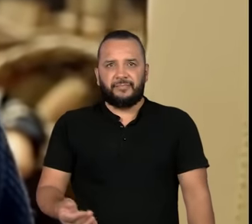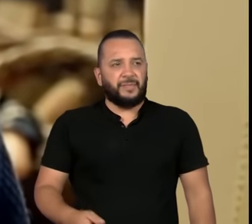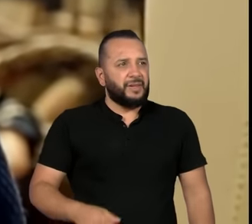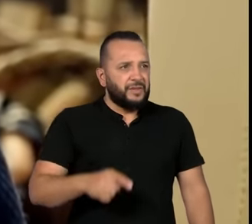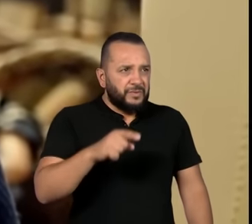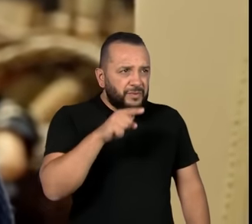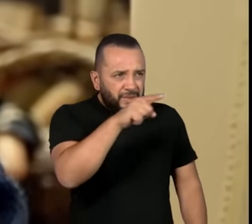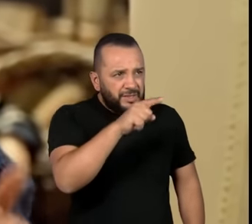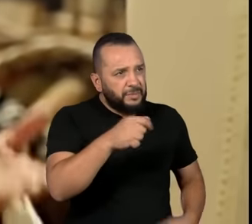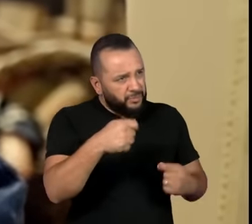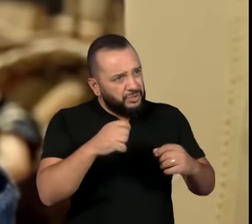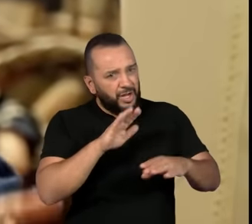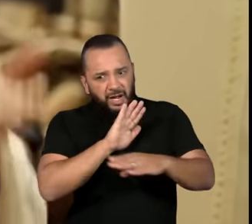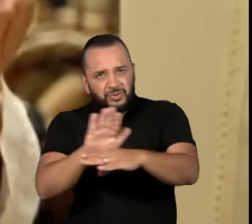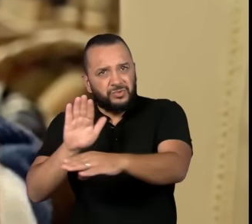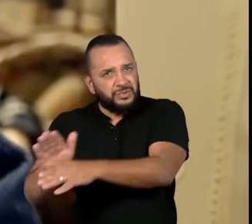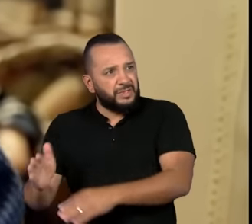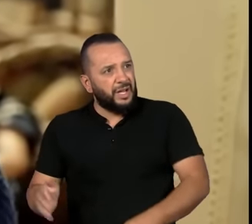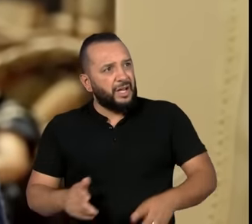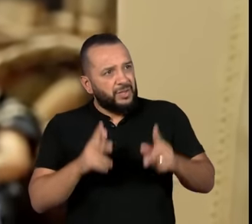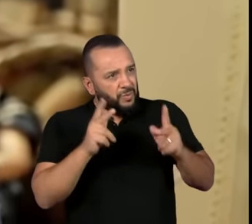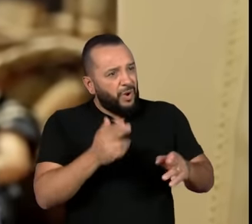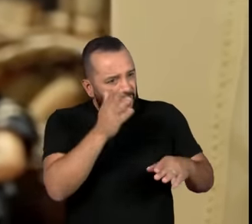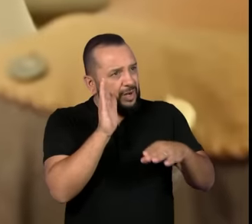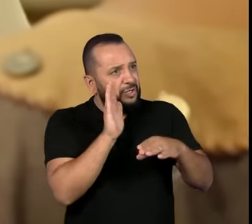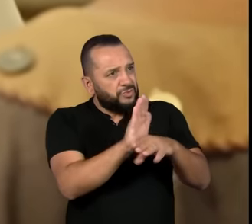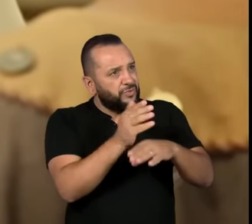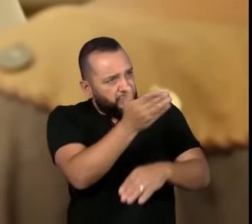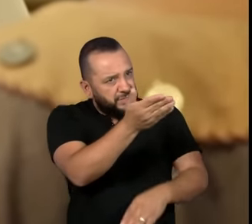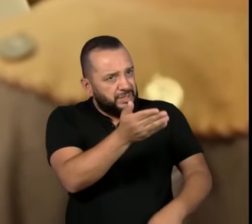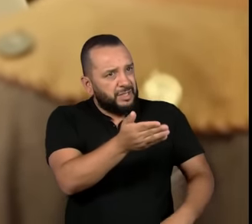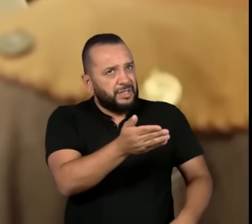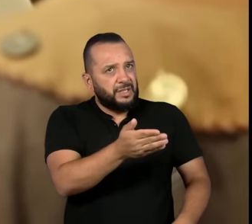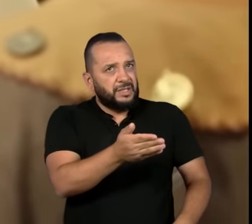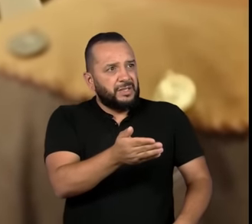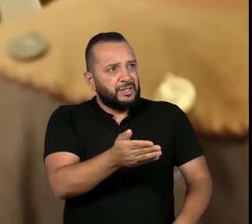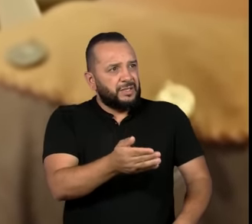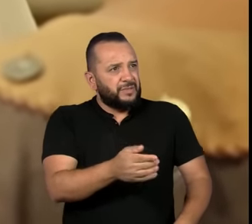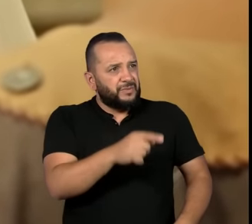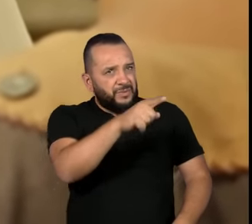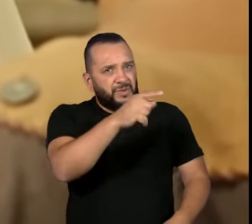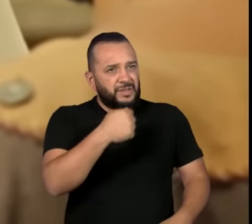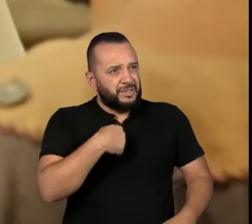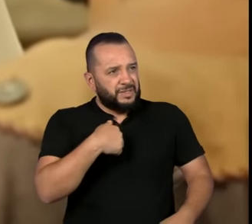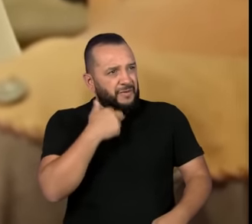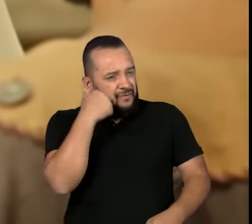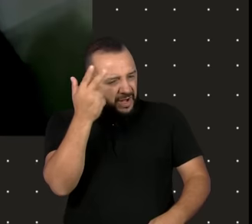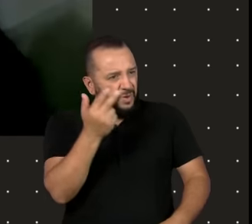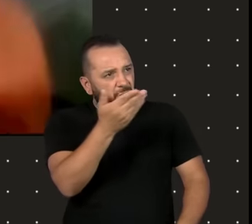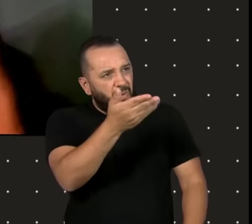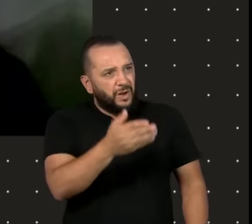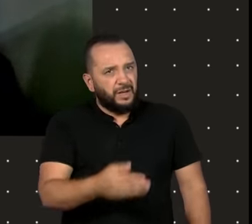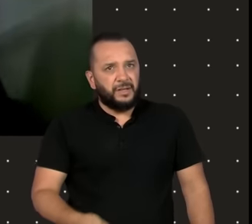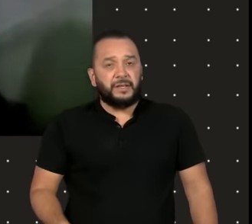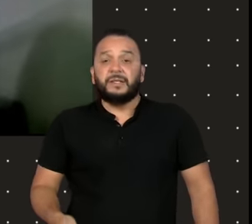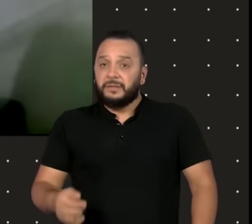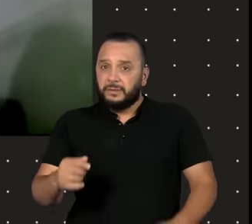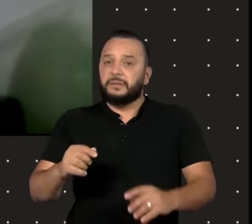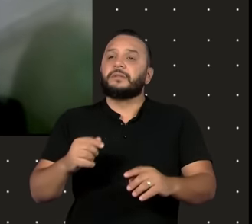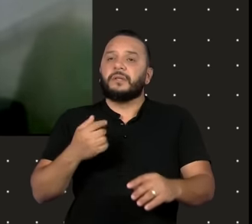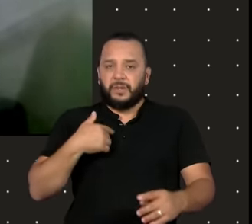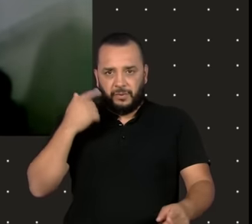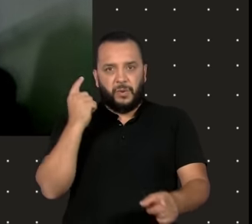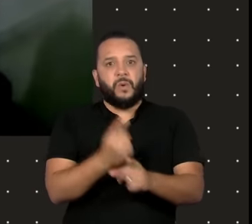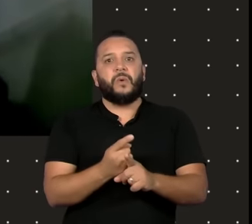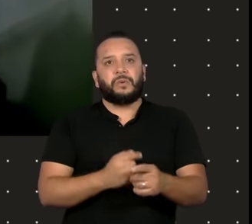tê-lo salvo, como salvou a si próprio. Não cobre um rosto de vergonha. E o último encontro que a gente teve